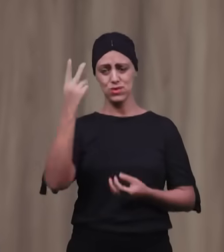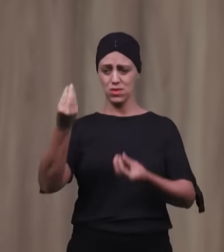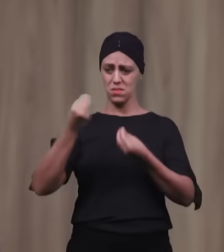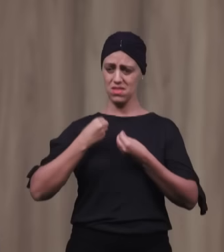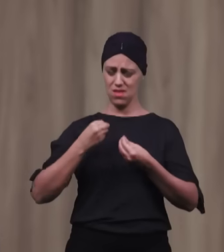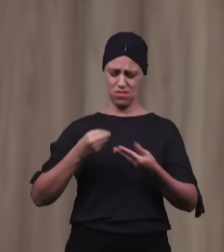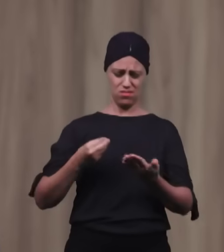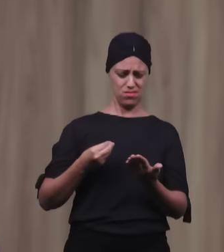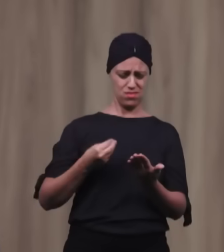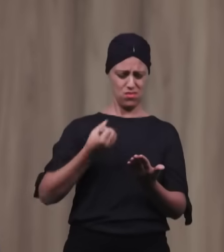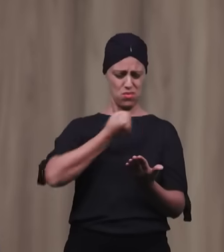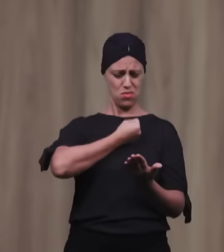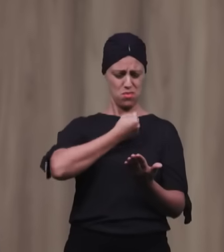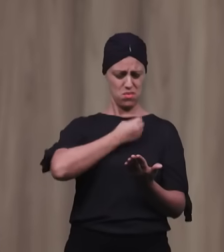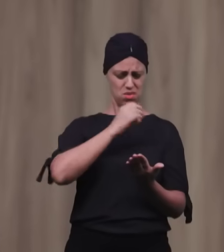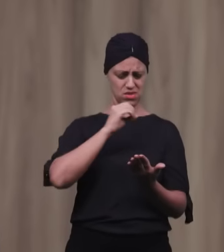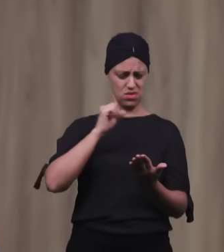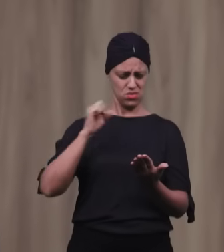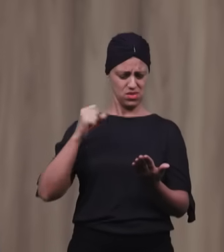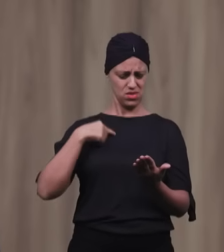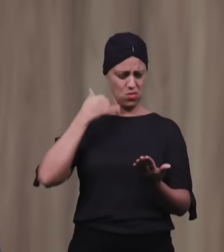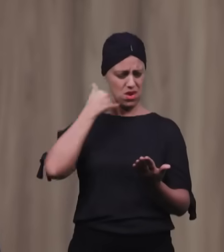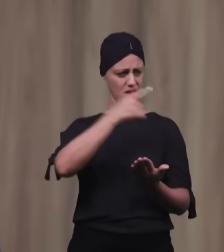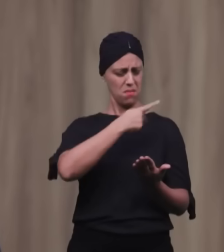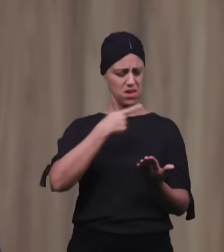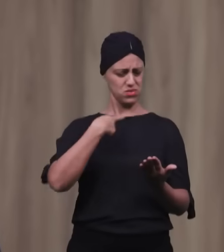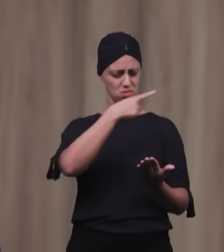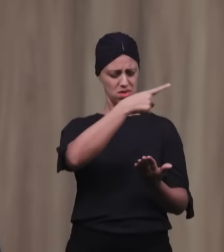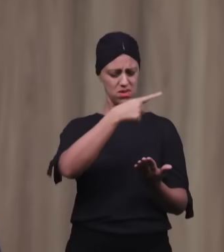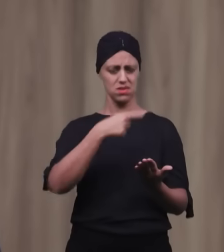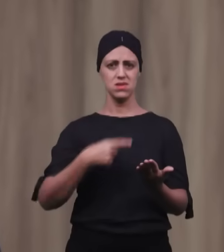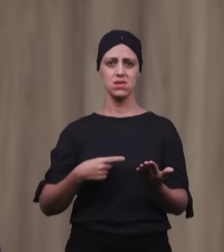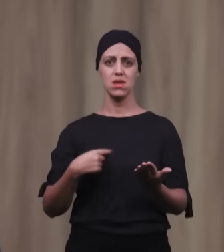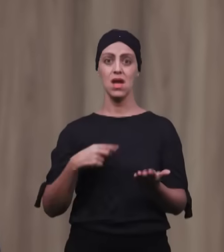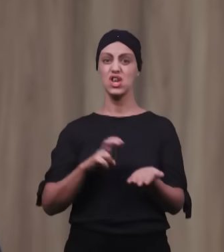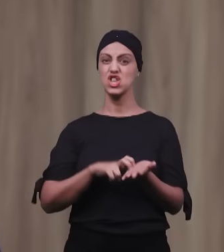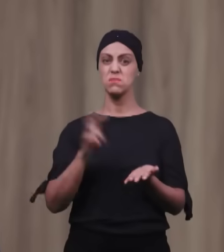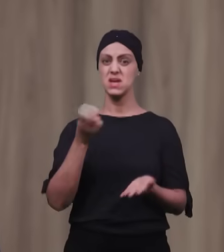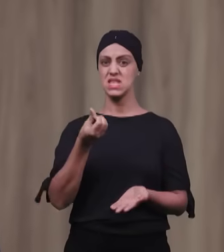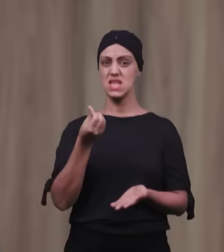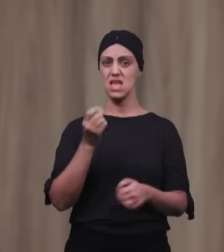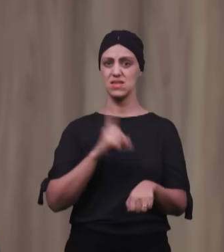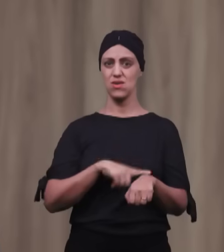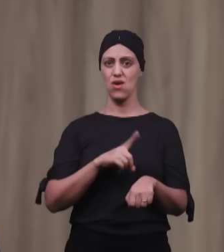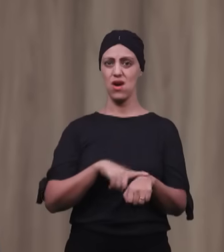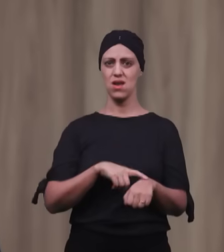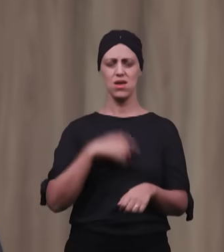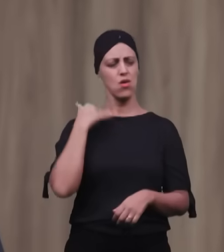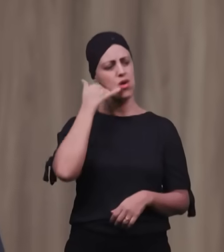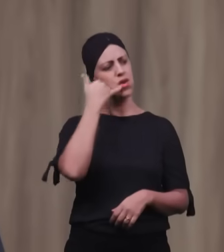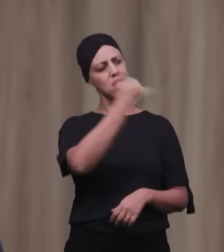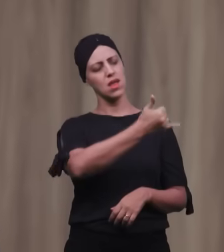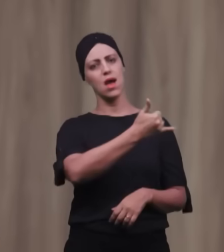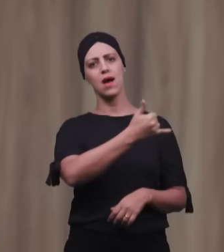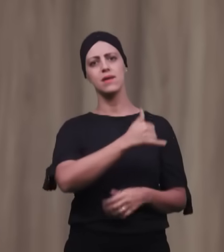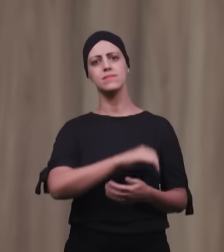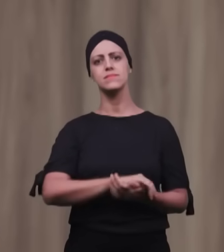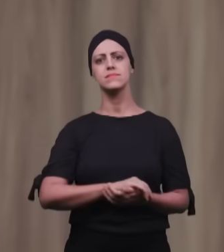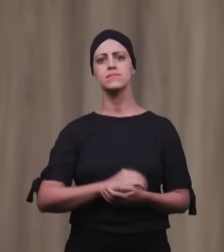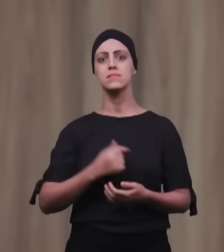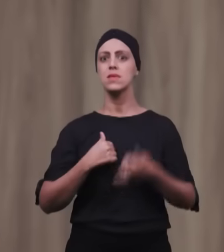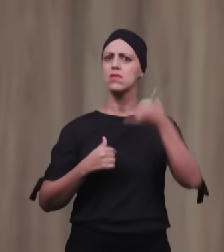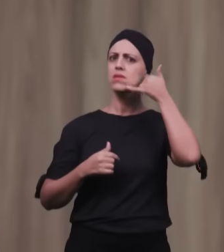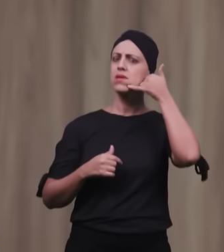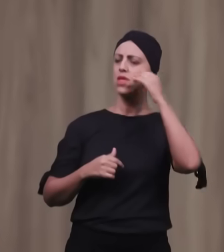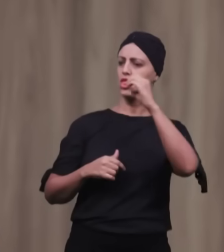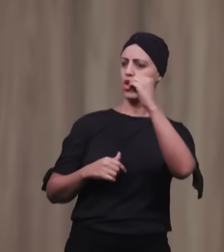0800 para mim ligar para um pastor aí e eu liguei hoje 6 horas da manhã isso quando eu atendi a